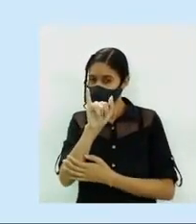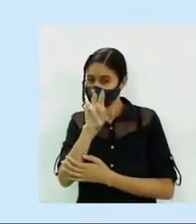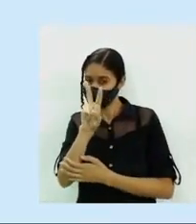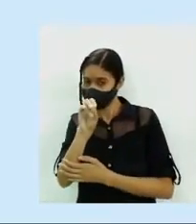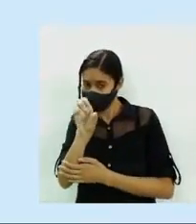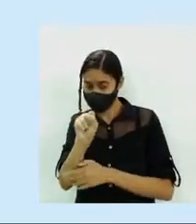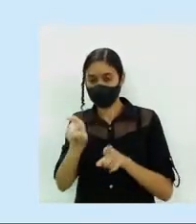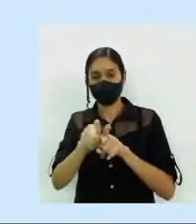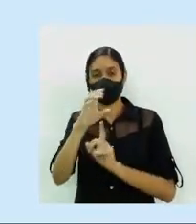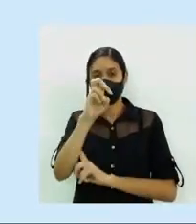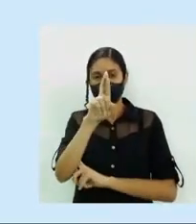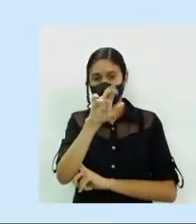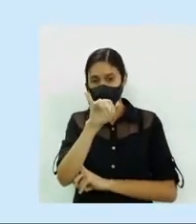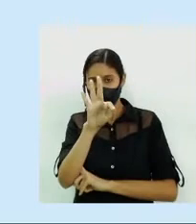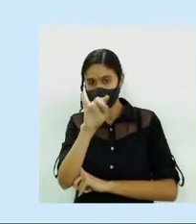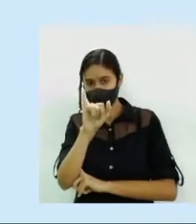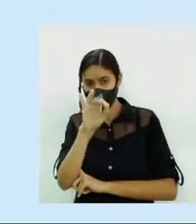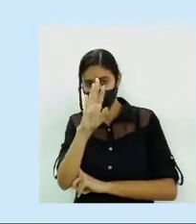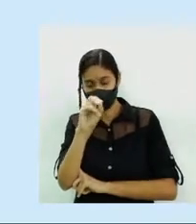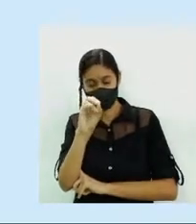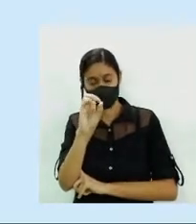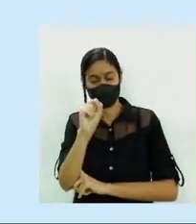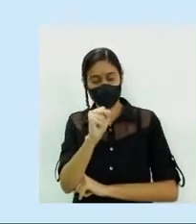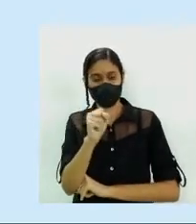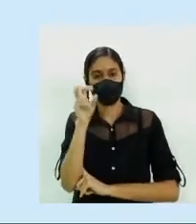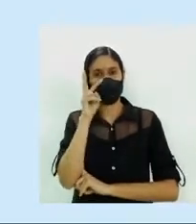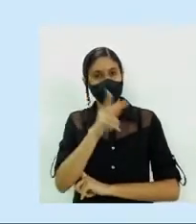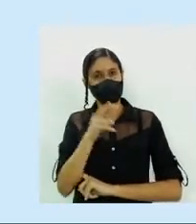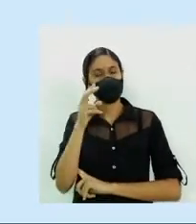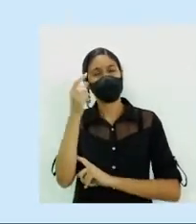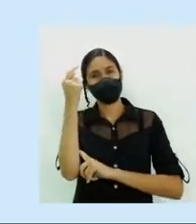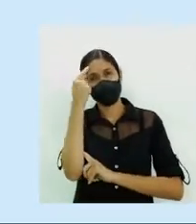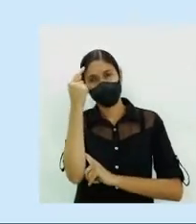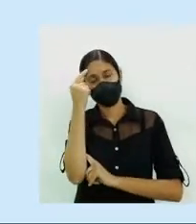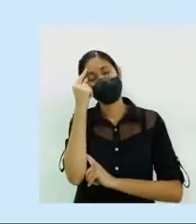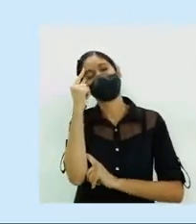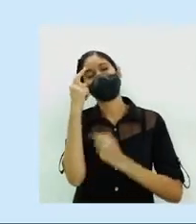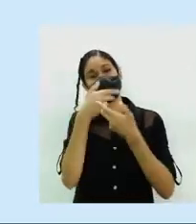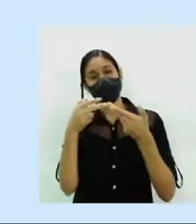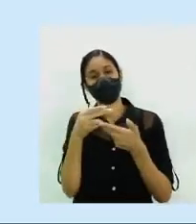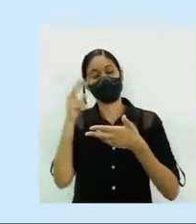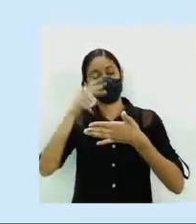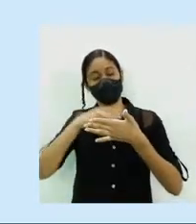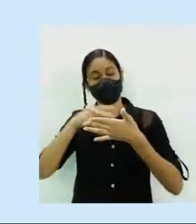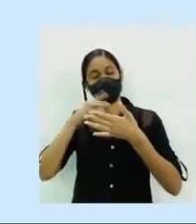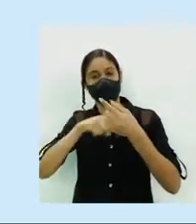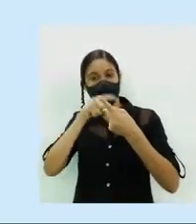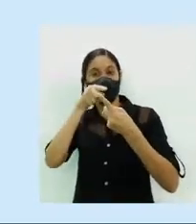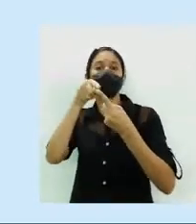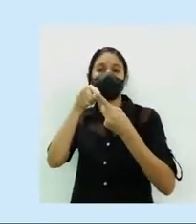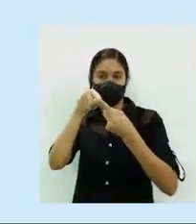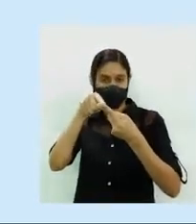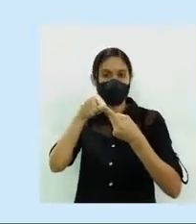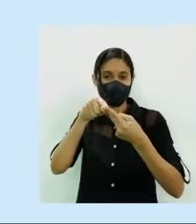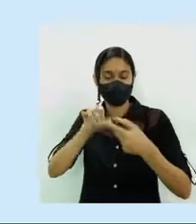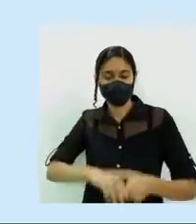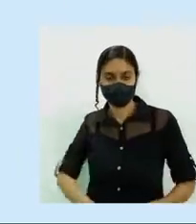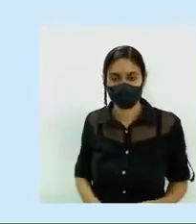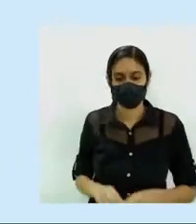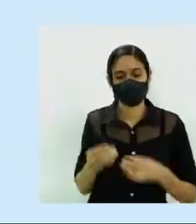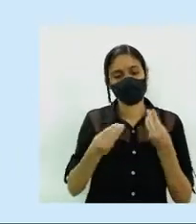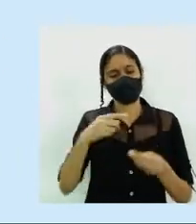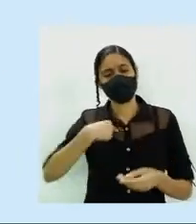críticos da realidade. Esse é o intuito das aulas de leituras nas aulas de língua portuguesa. Então, como é que a gente